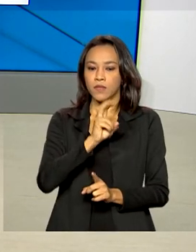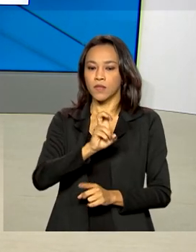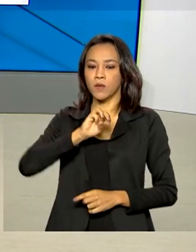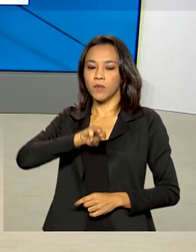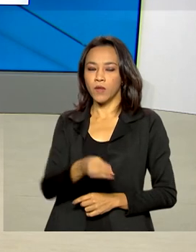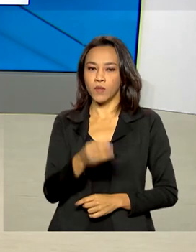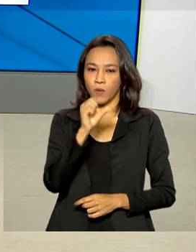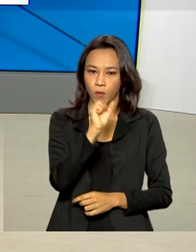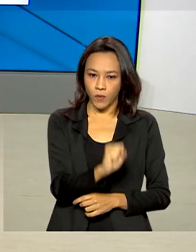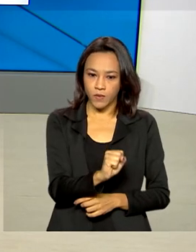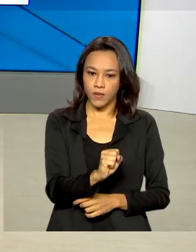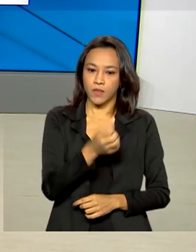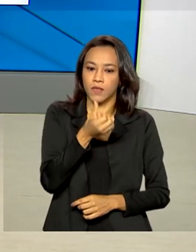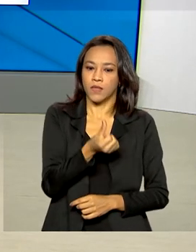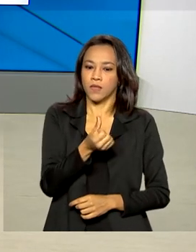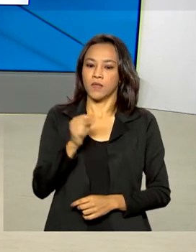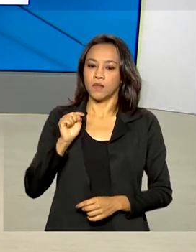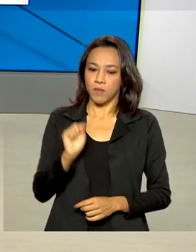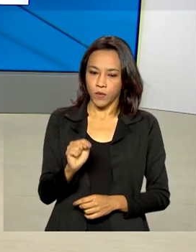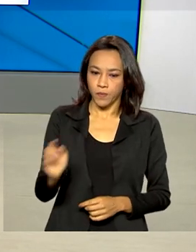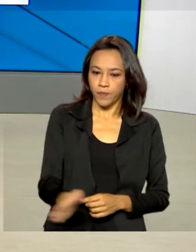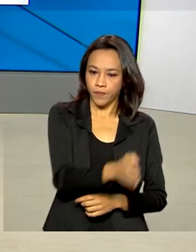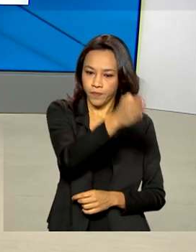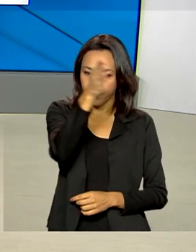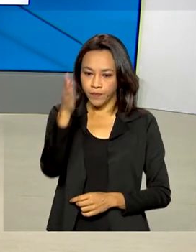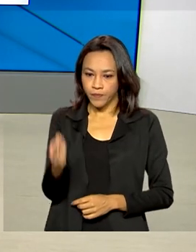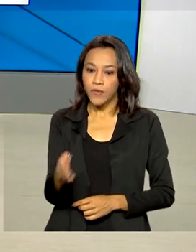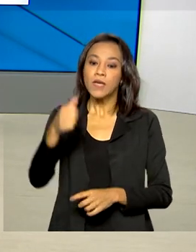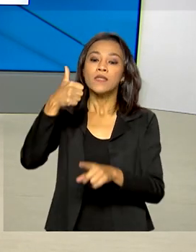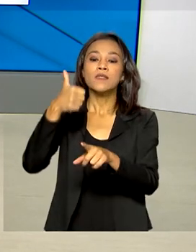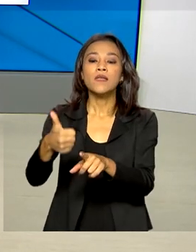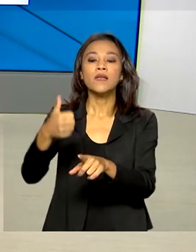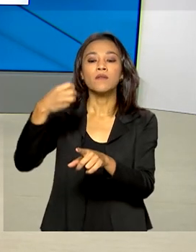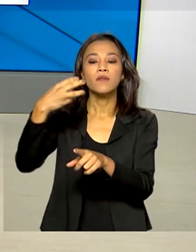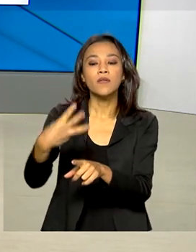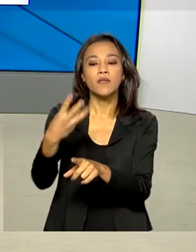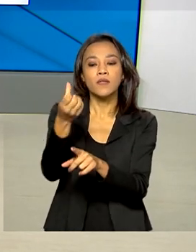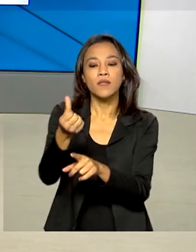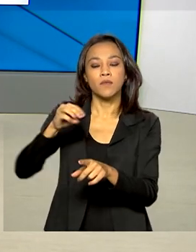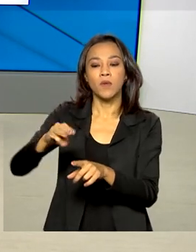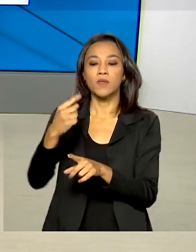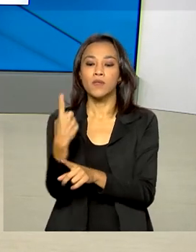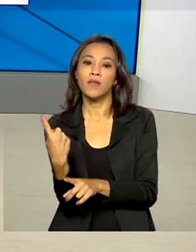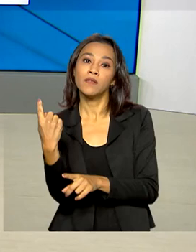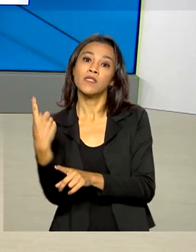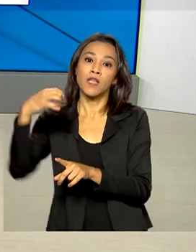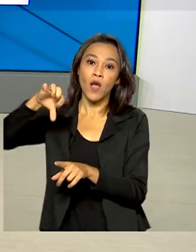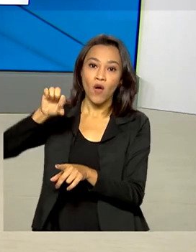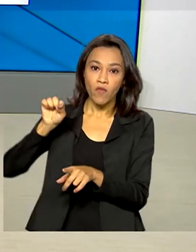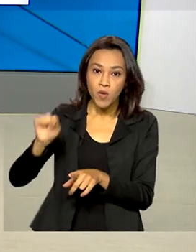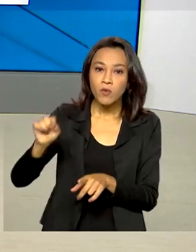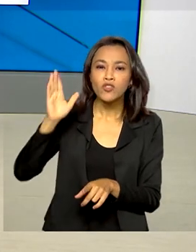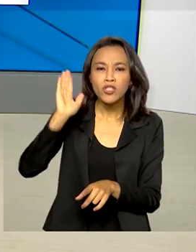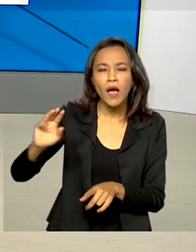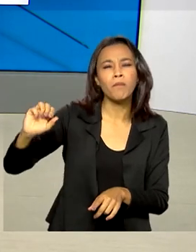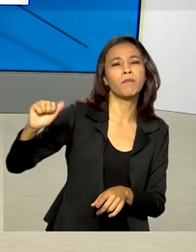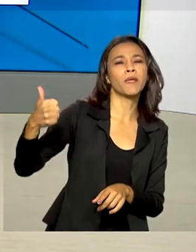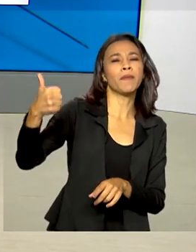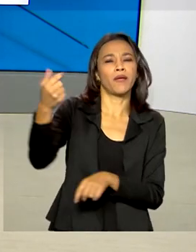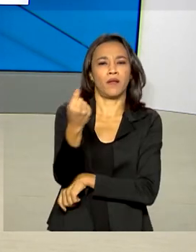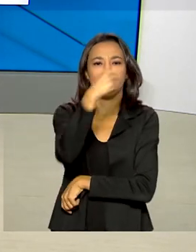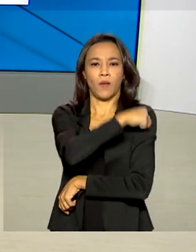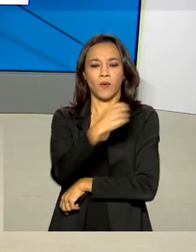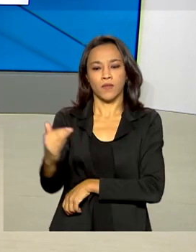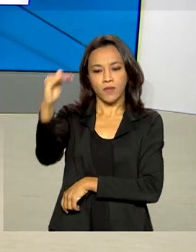milhões 866 mil. 136 milhões 119 mil pessoas tomaram aí a primeira dose da